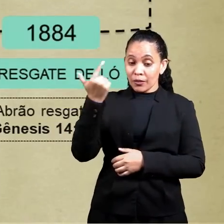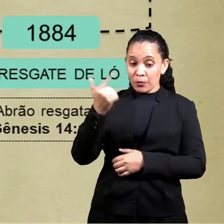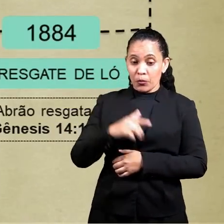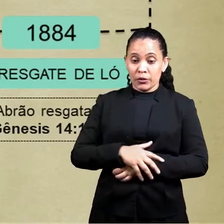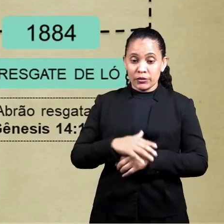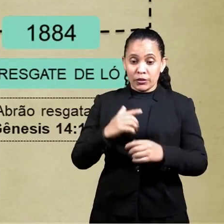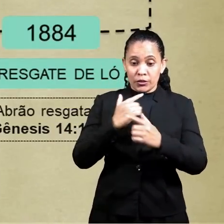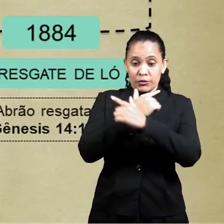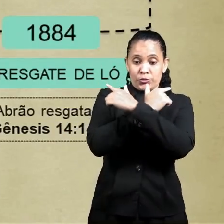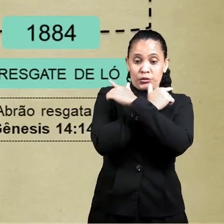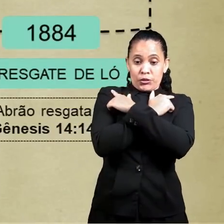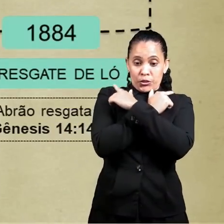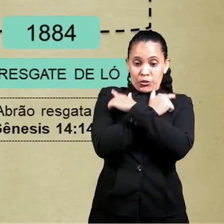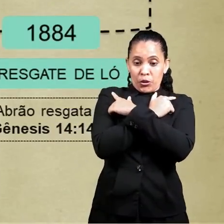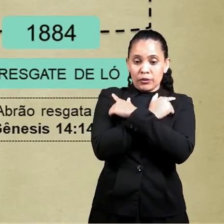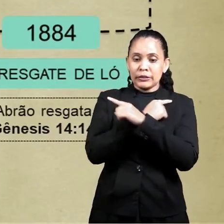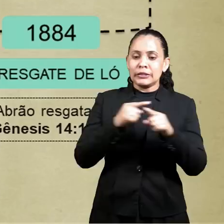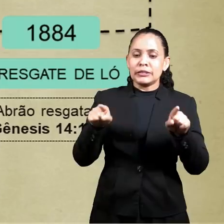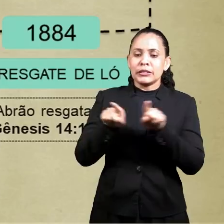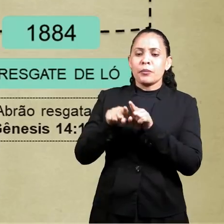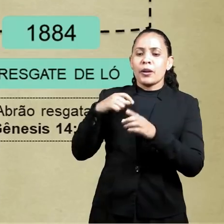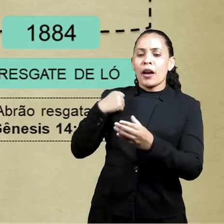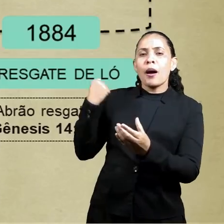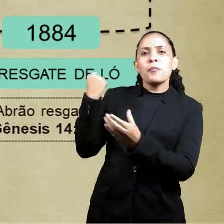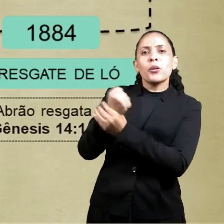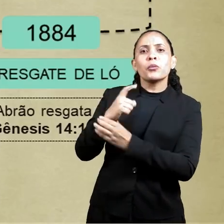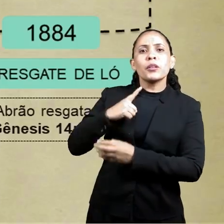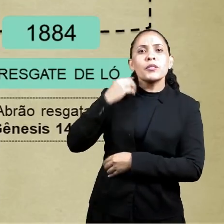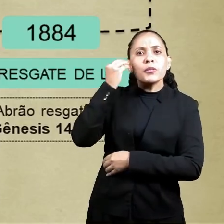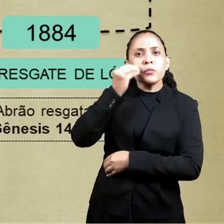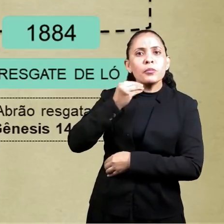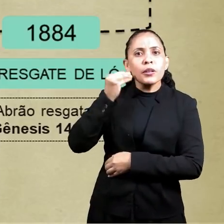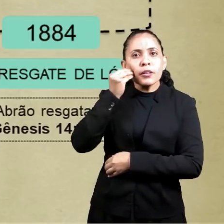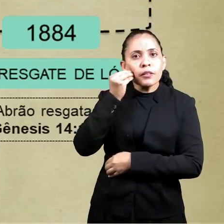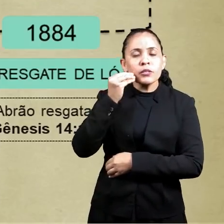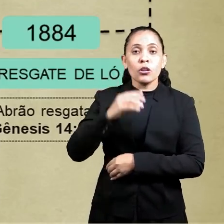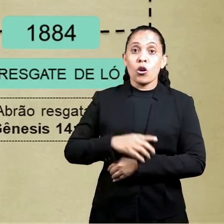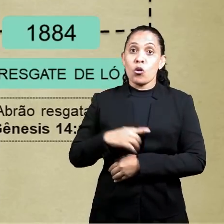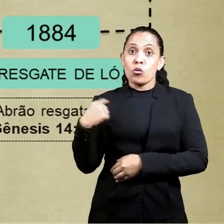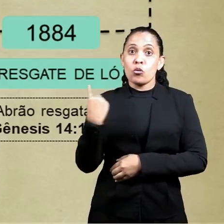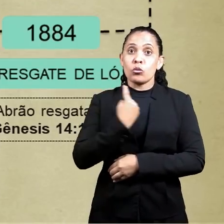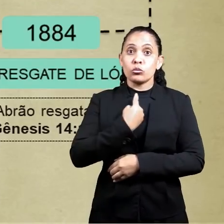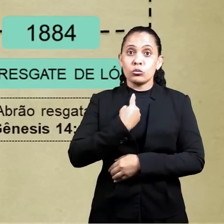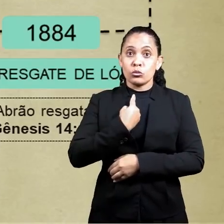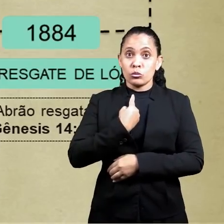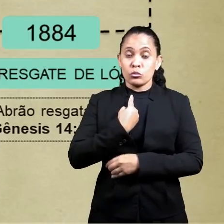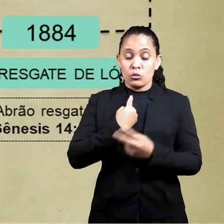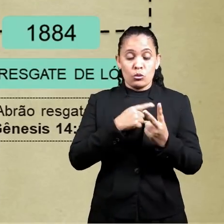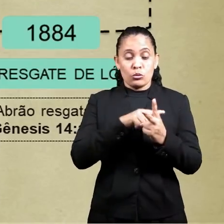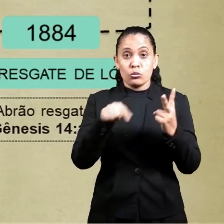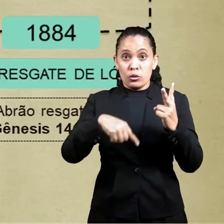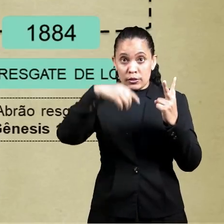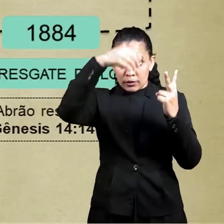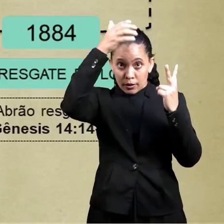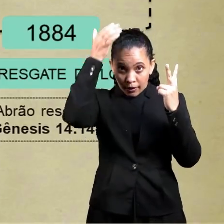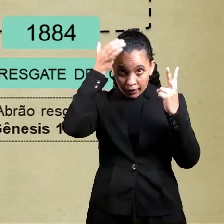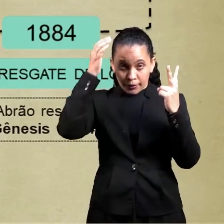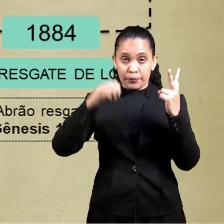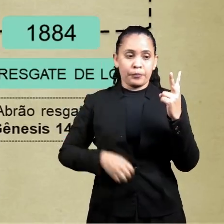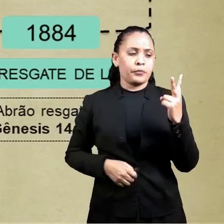resgate de Ló, Abrão tem uma experiência com 2 reis distintos, né? A Bíblia diz que é com o rei de